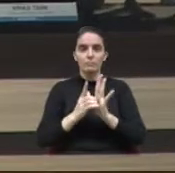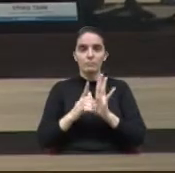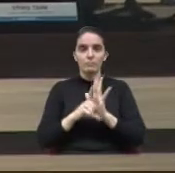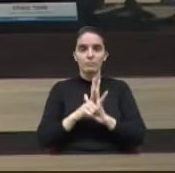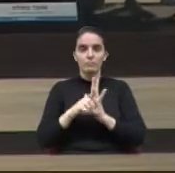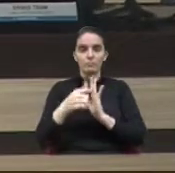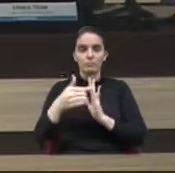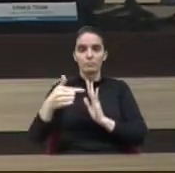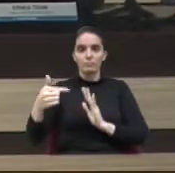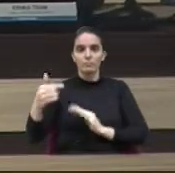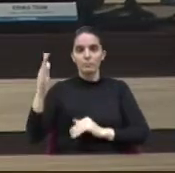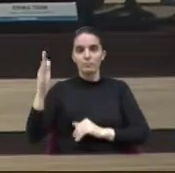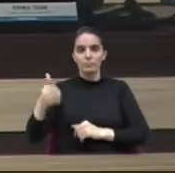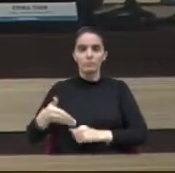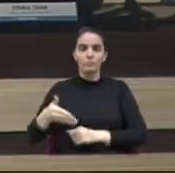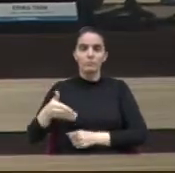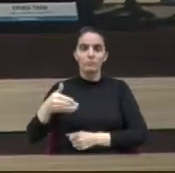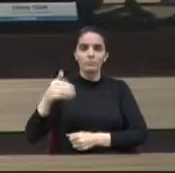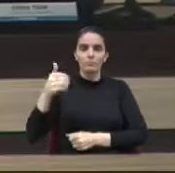legislativo